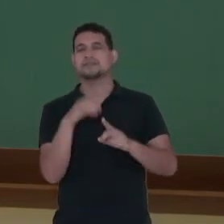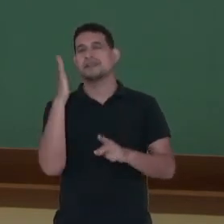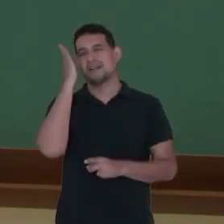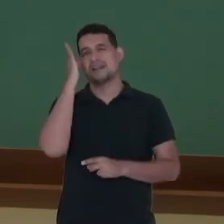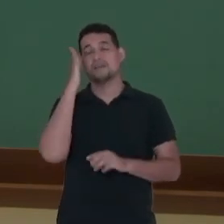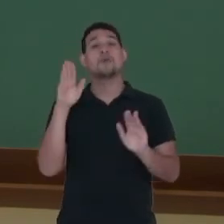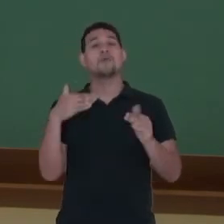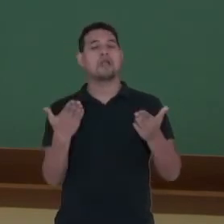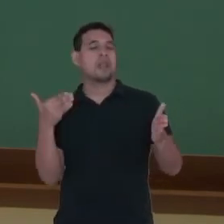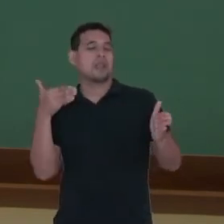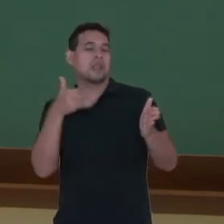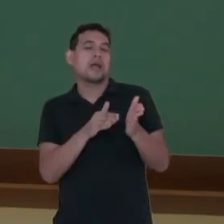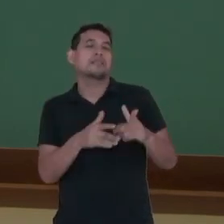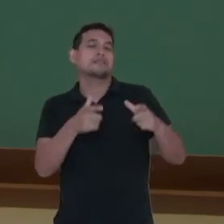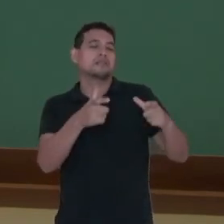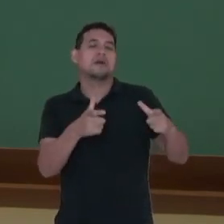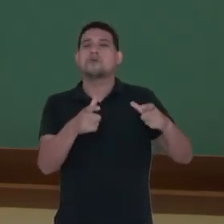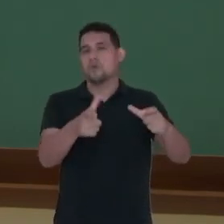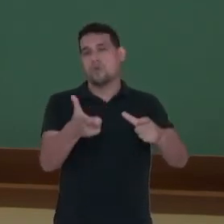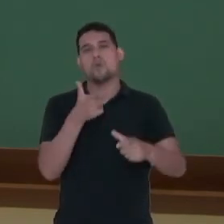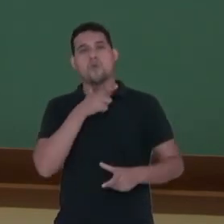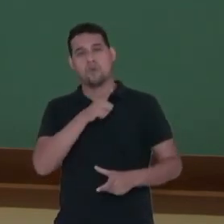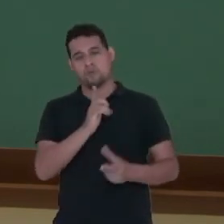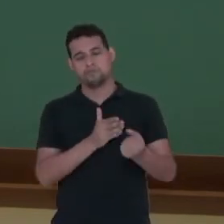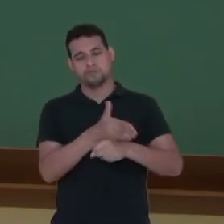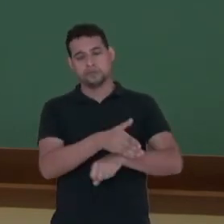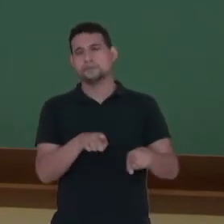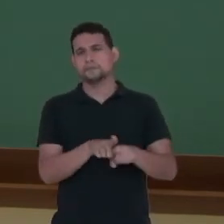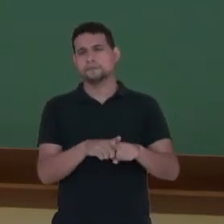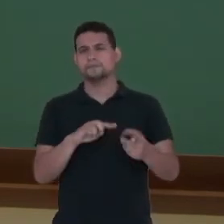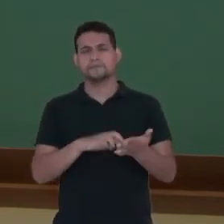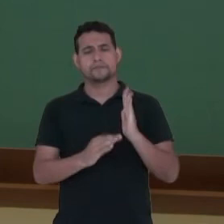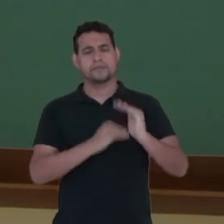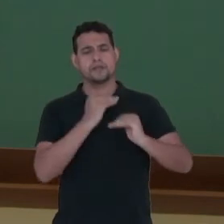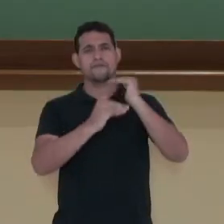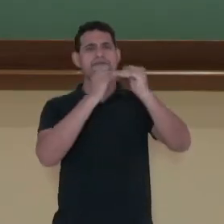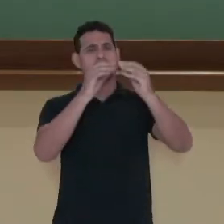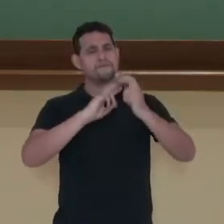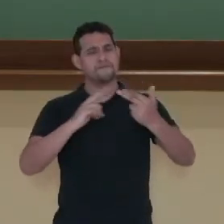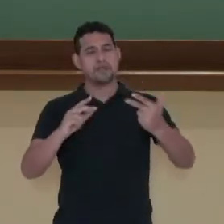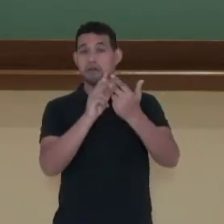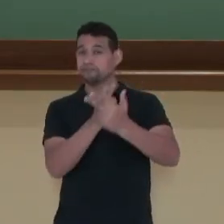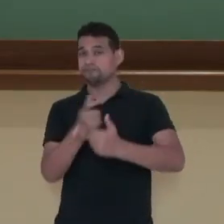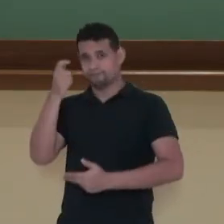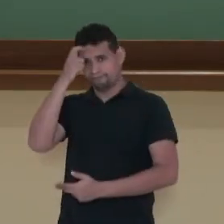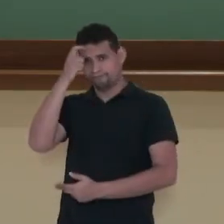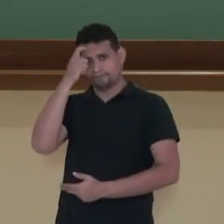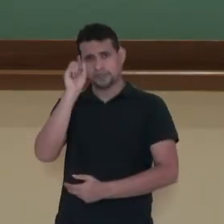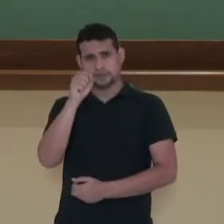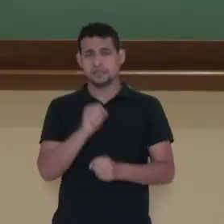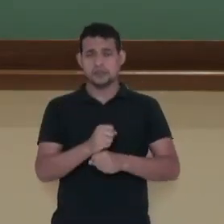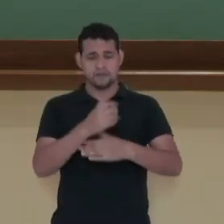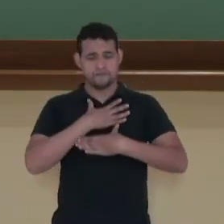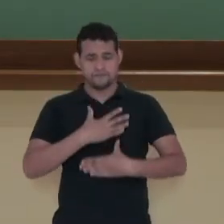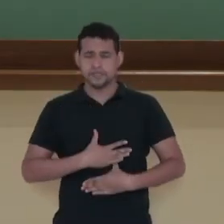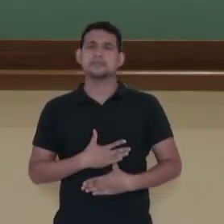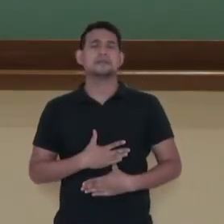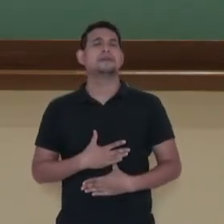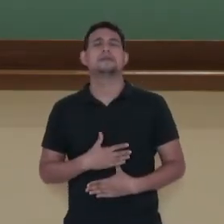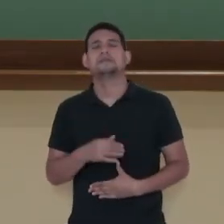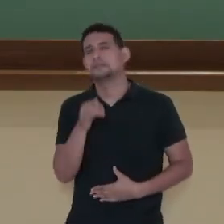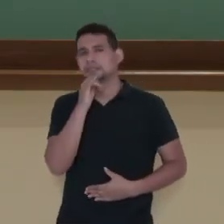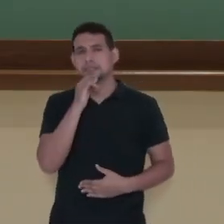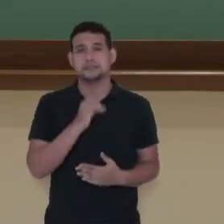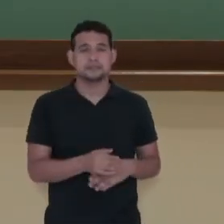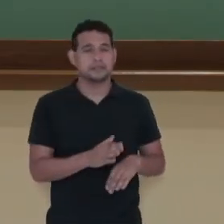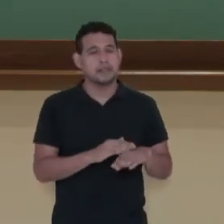os seus limites até onde você consegue ir. E ele desenvolve todas as capacidades físicas,